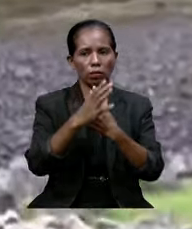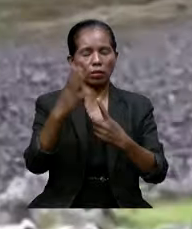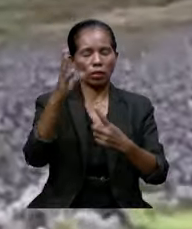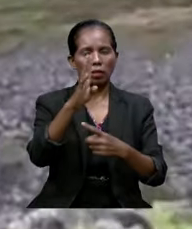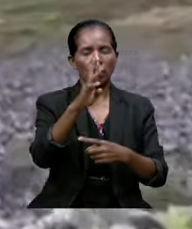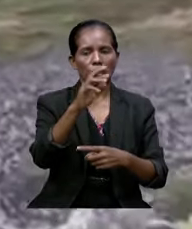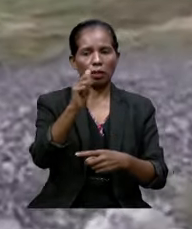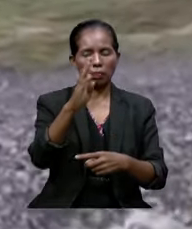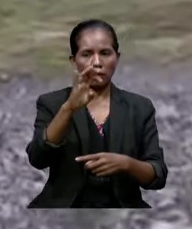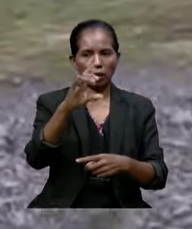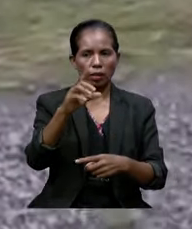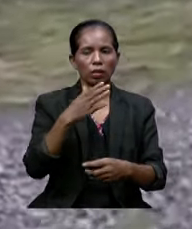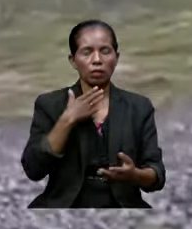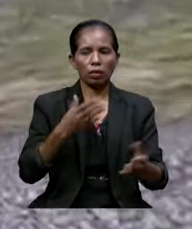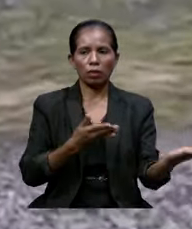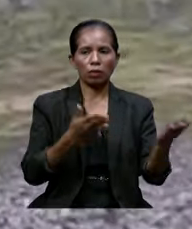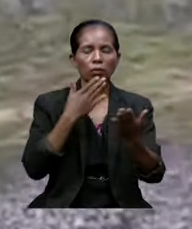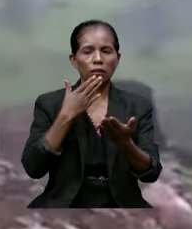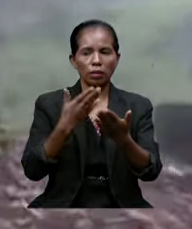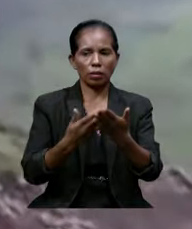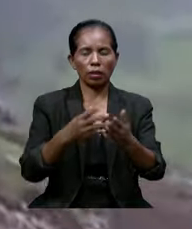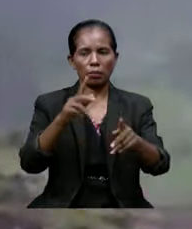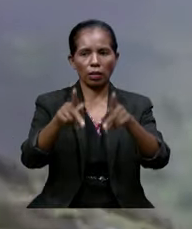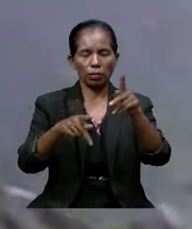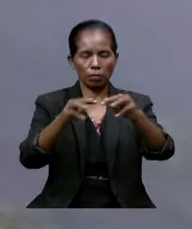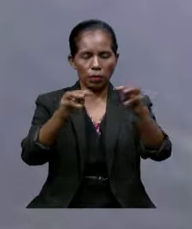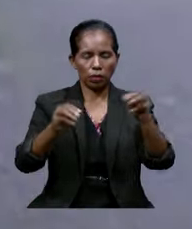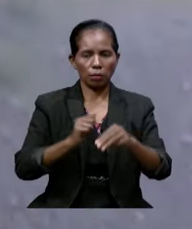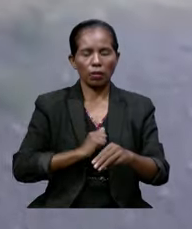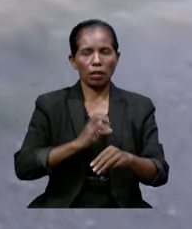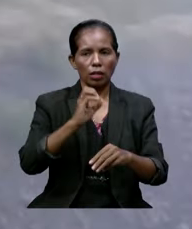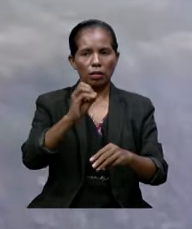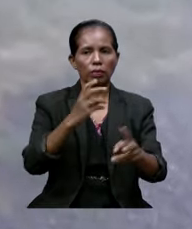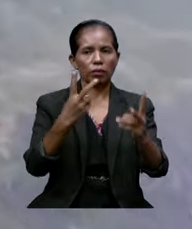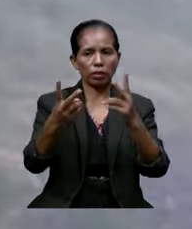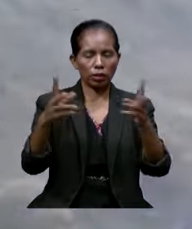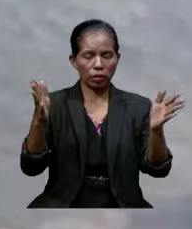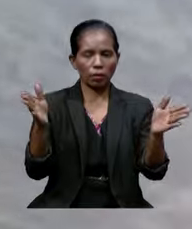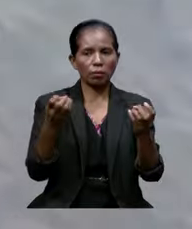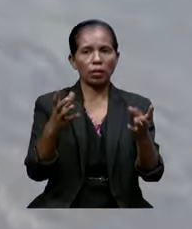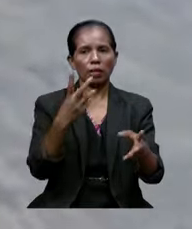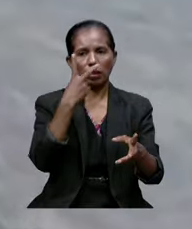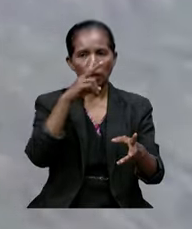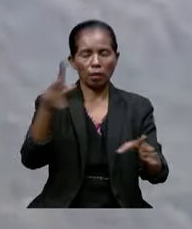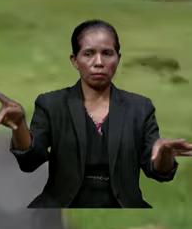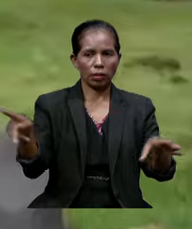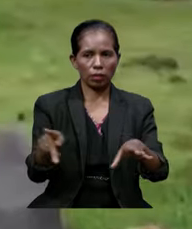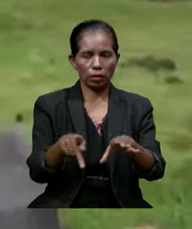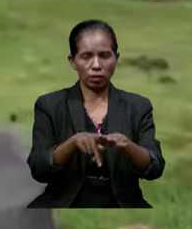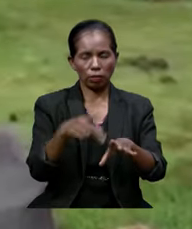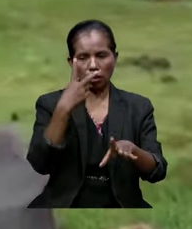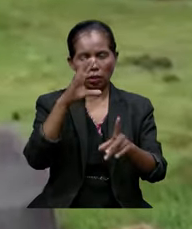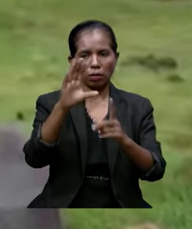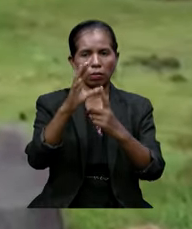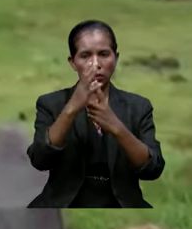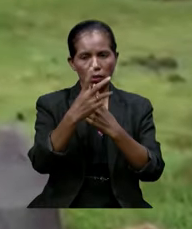ne, se lori vantaz em dia que o povo município Ainaro, tamba visitante barak se participa hodi assiste a festival cultural ne,